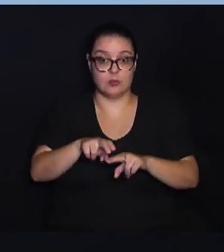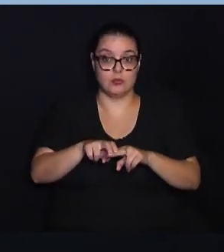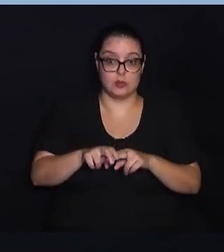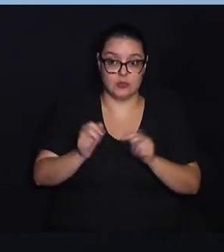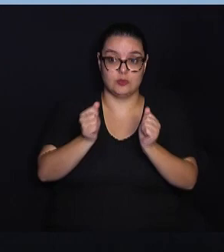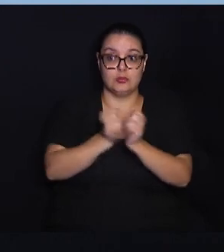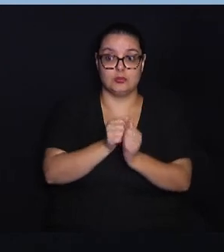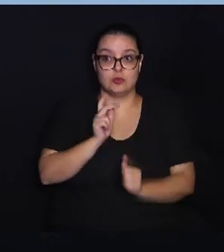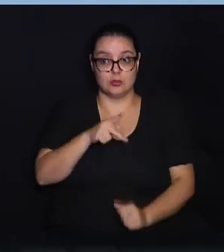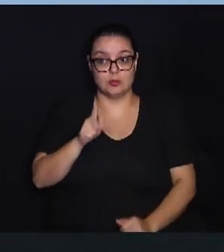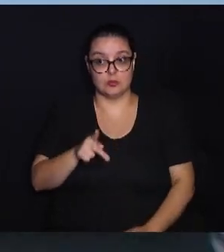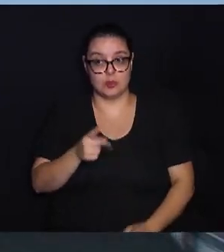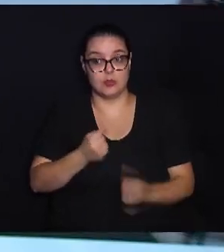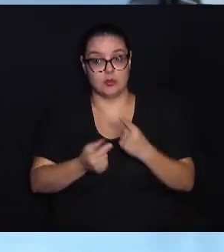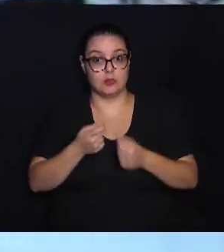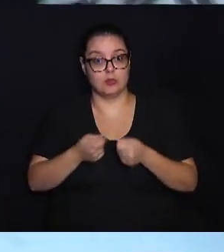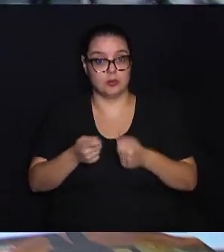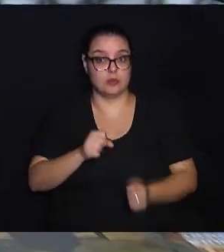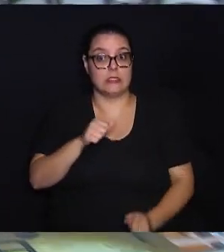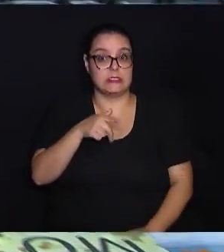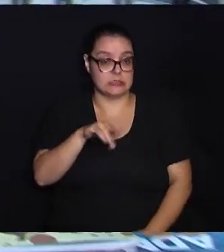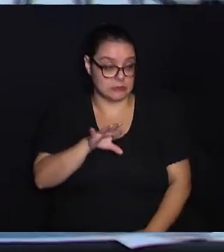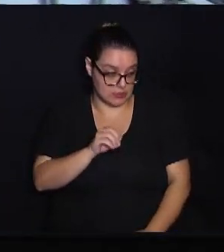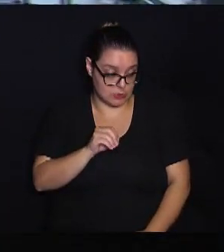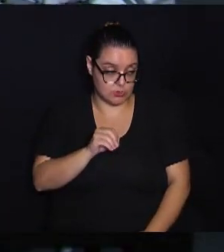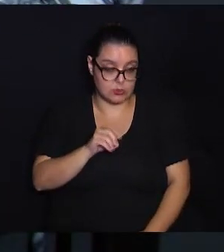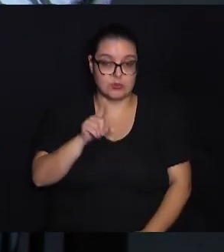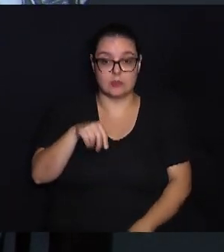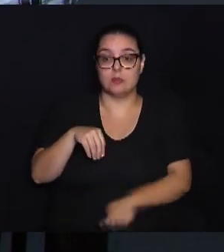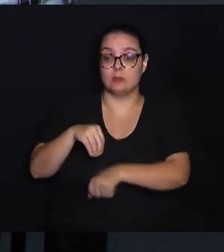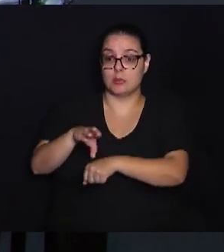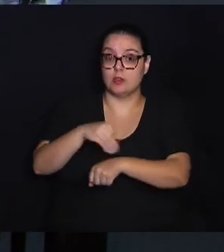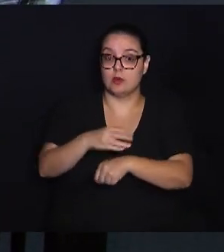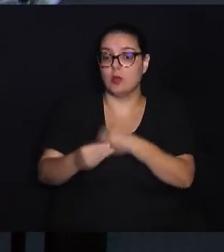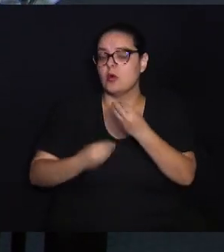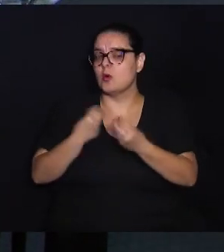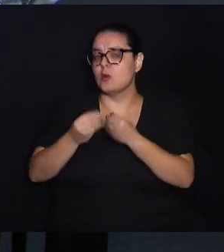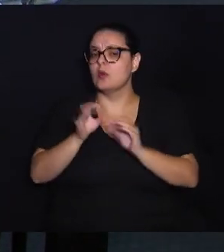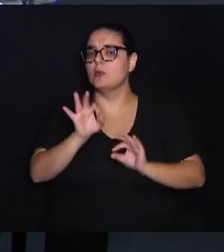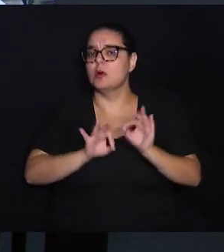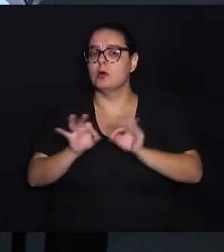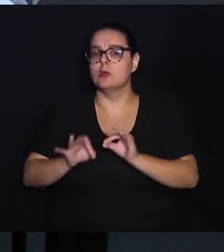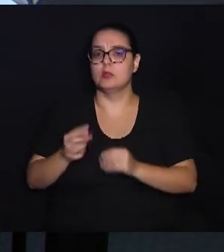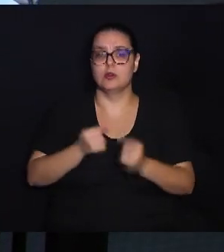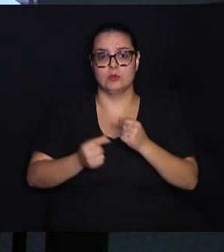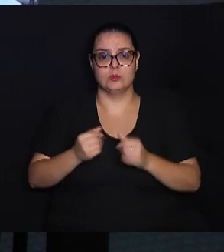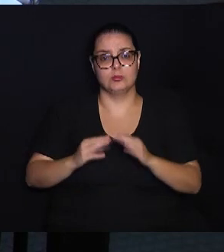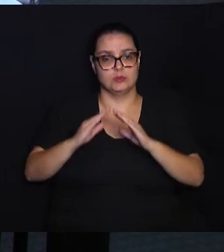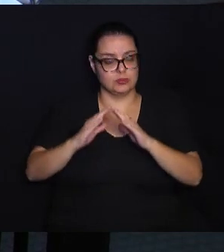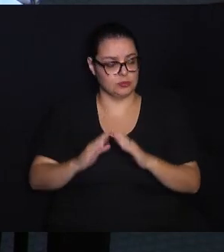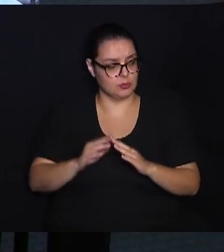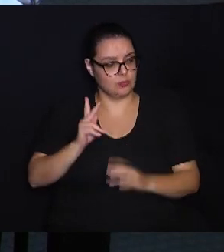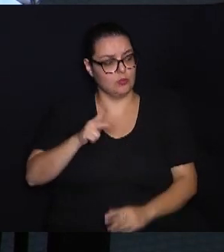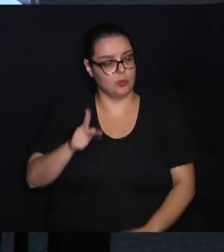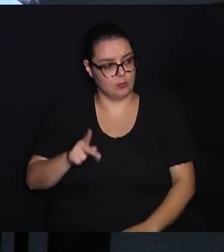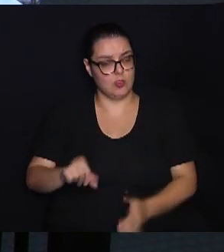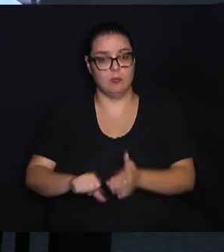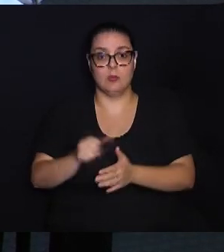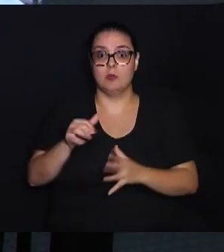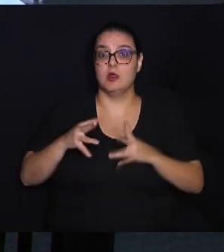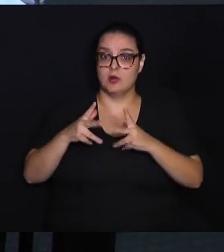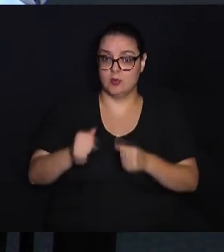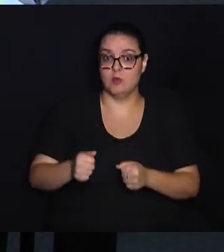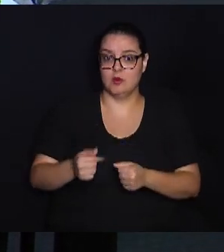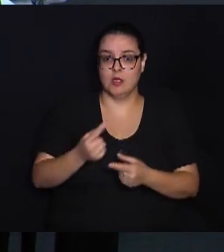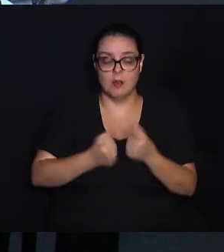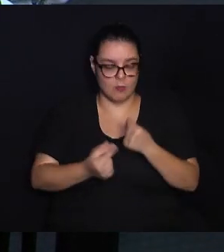E por isso eu estou aqui com o professor de economia Sandro Cosso, que vai dar dicas de como organizar a economia de casa. Professor, primeiro